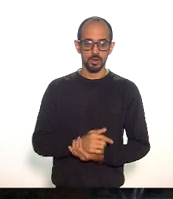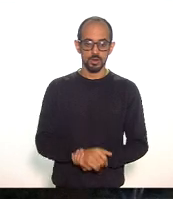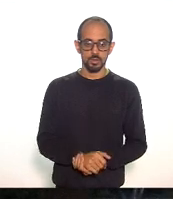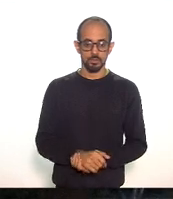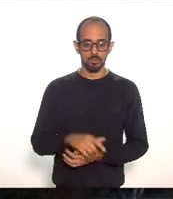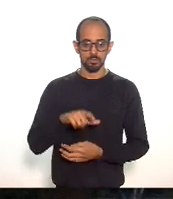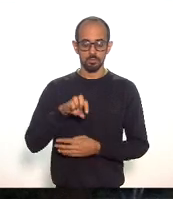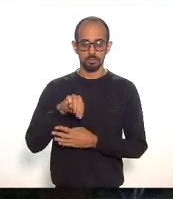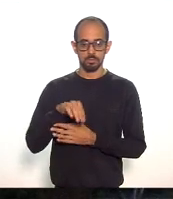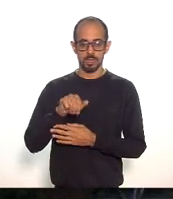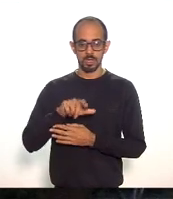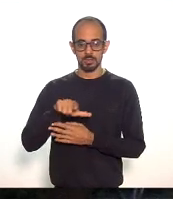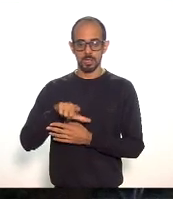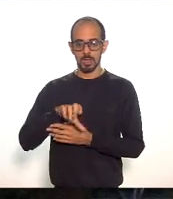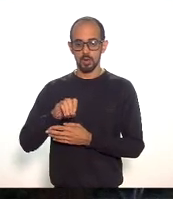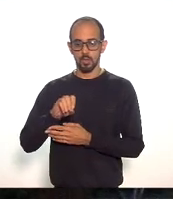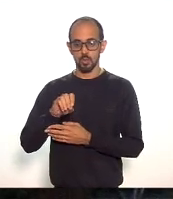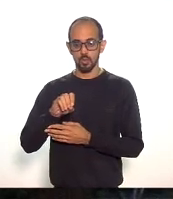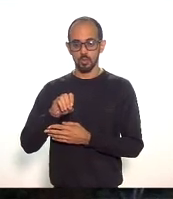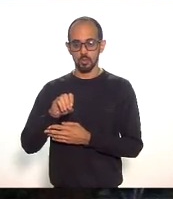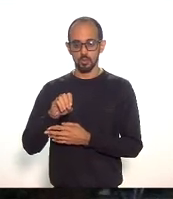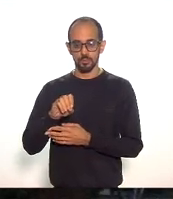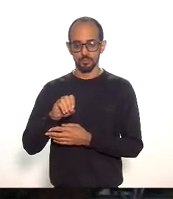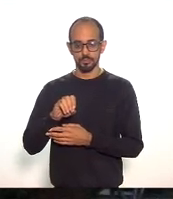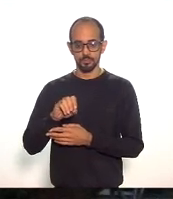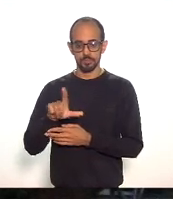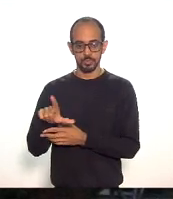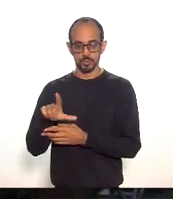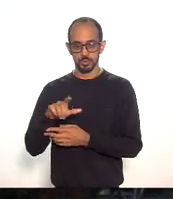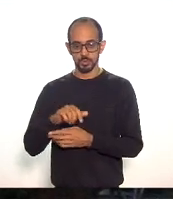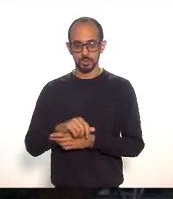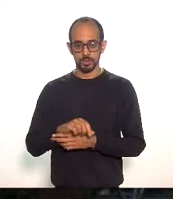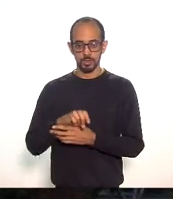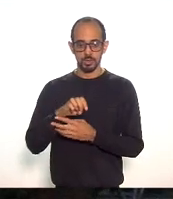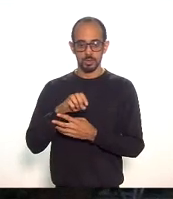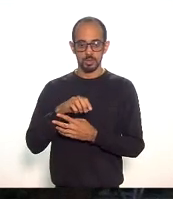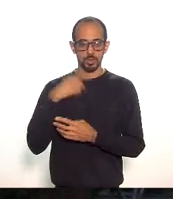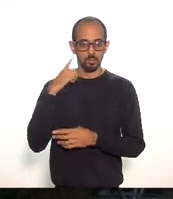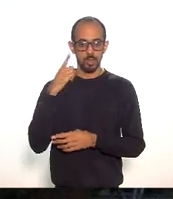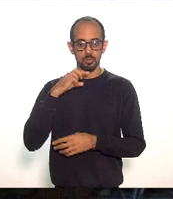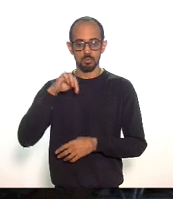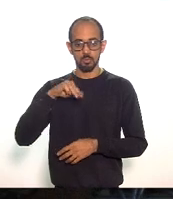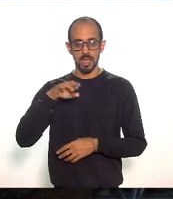Deputado Marcelo Dino. Deputado Márcio Canella.